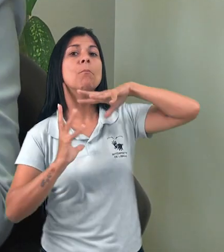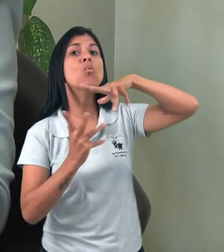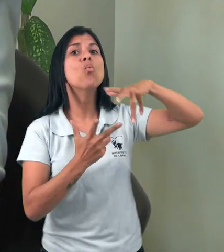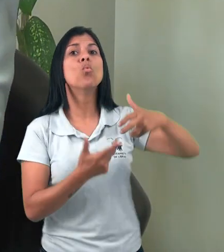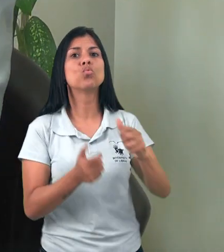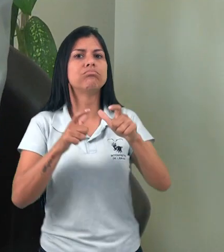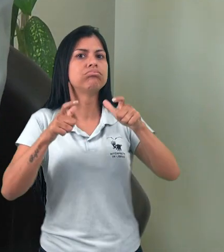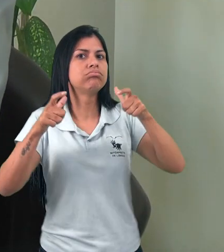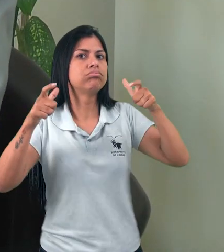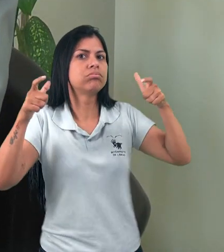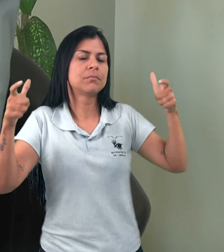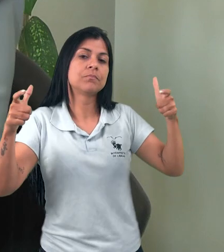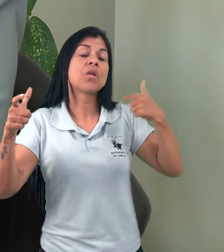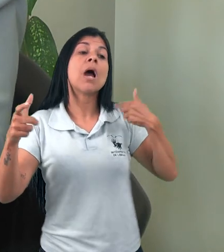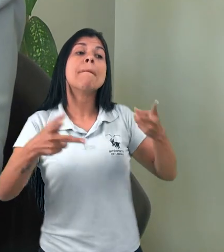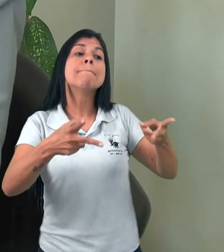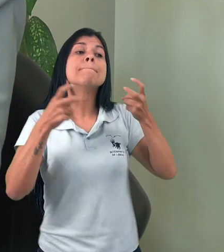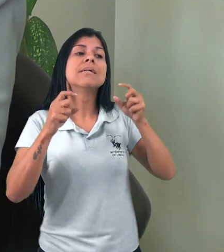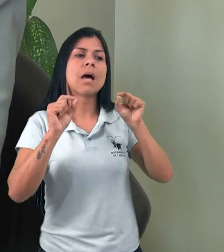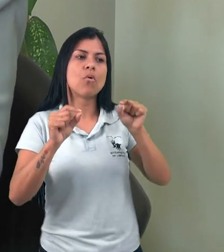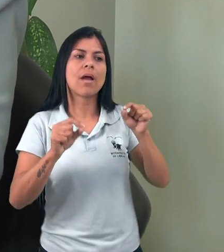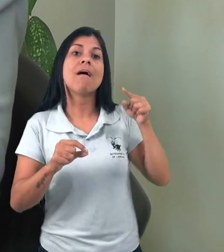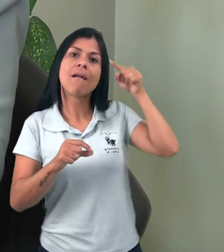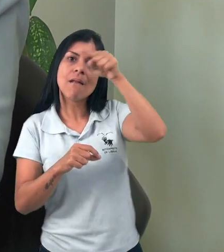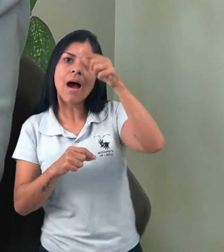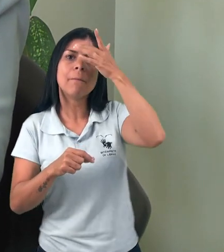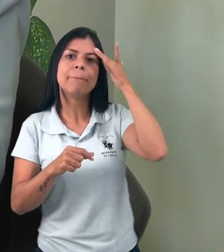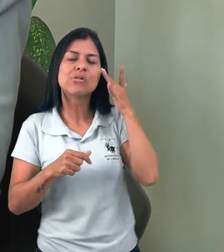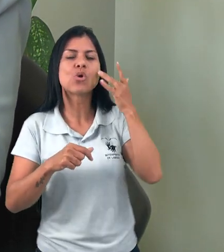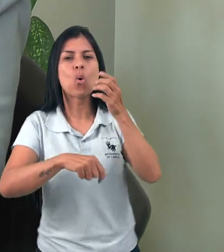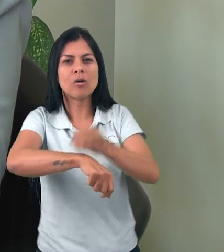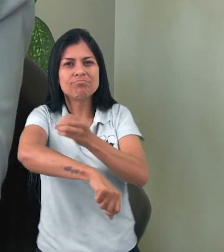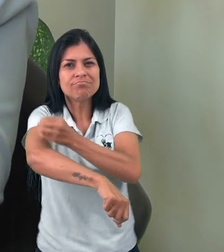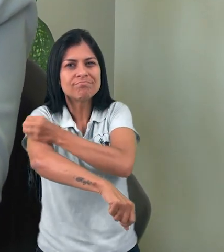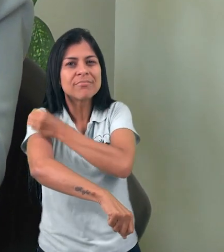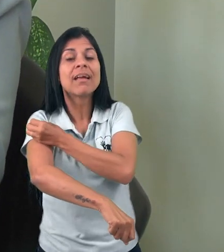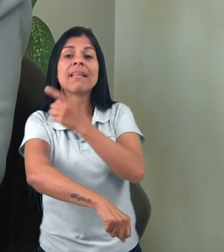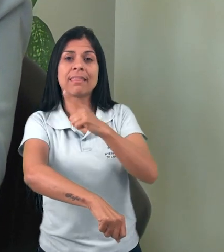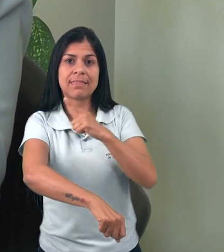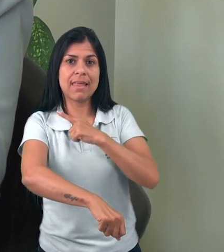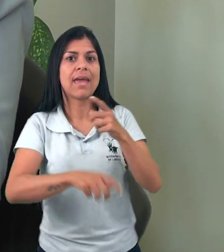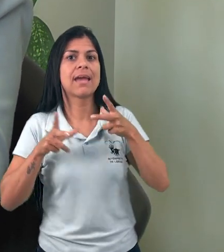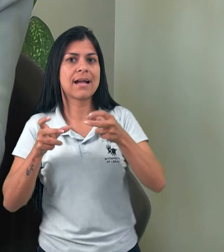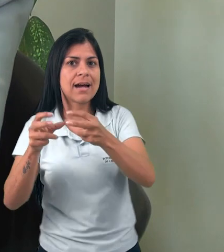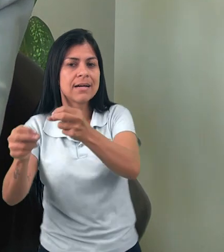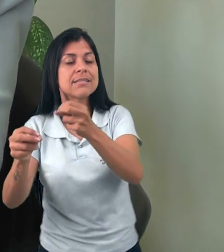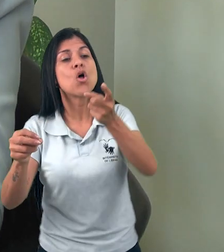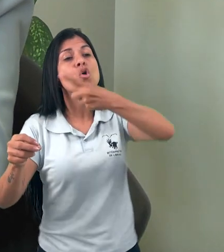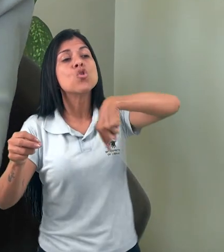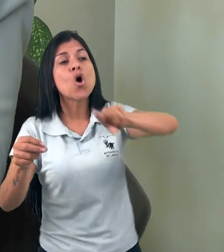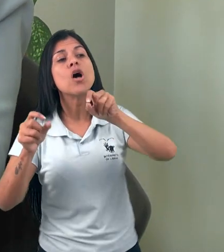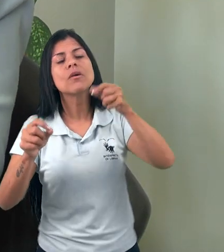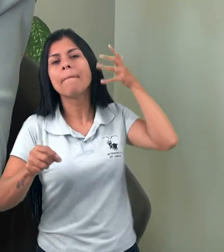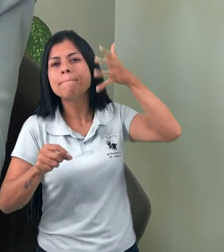gente observa nos nossos pacientes é uma diminuição do tamanho das lesões. Porque no decorrer dos anos, da gente